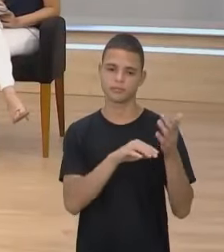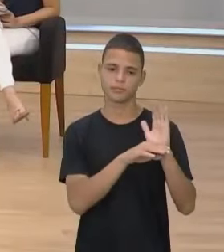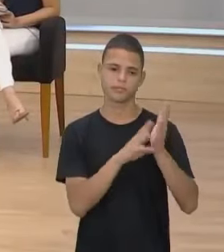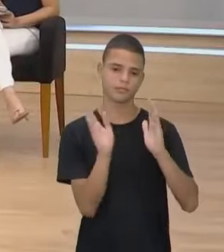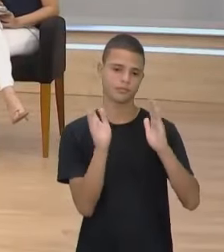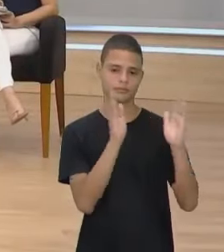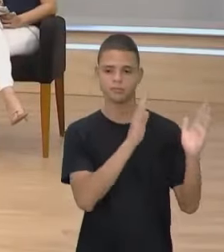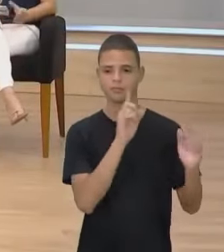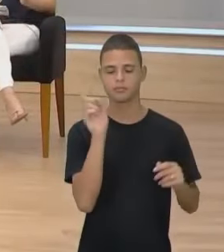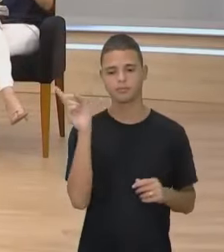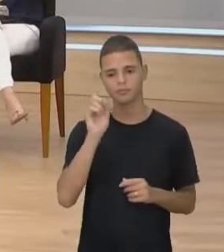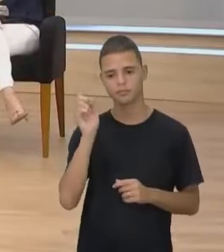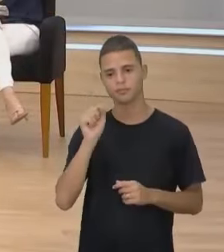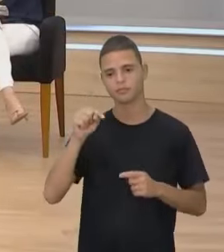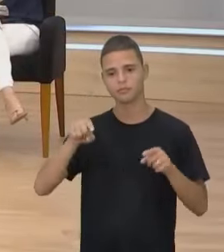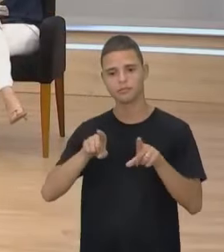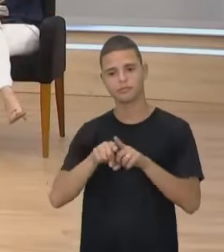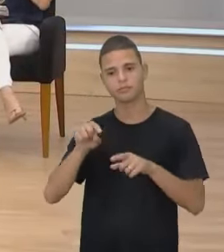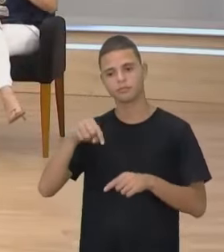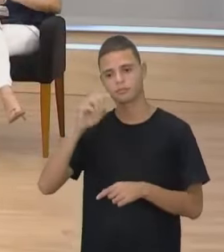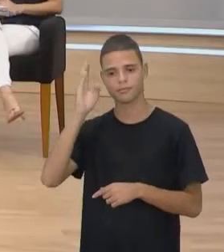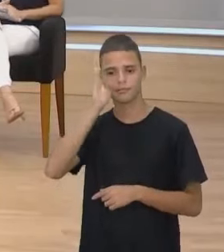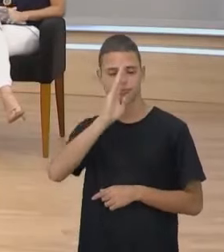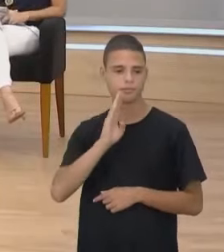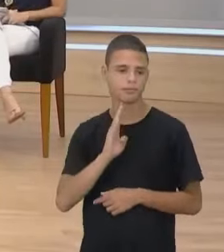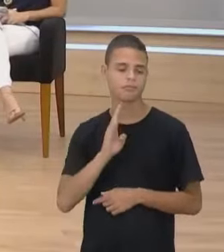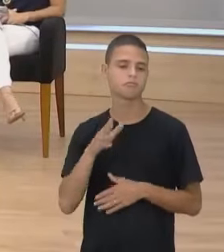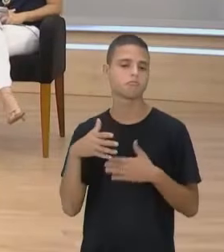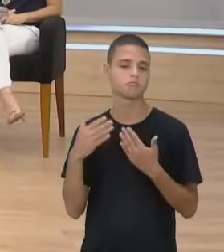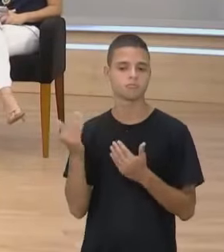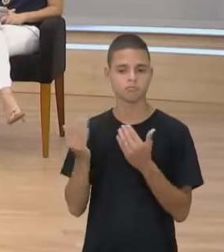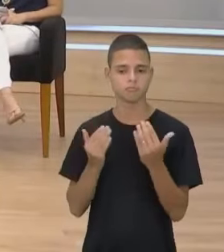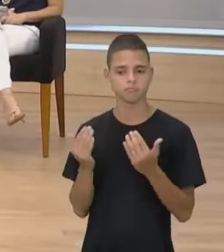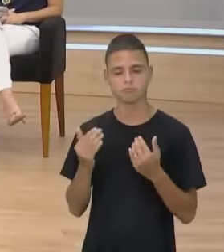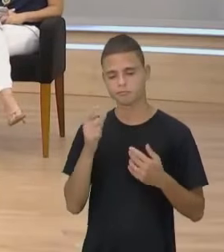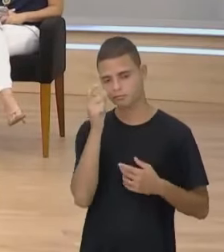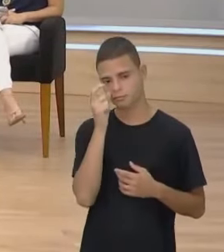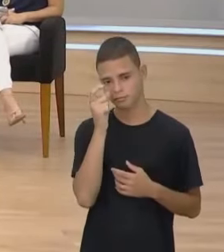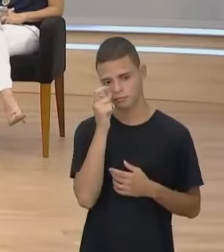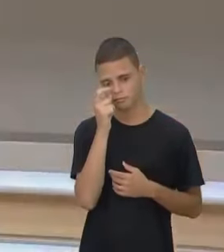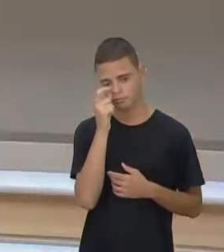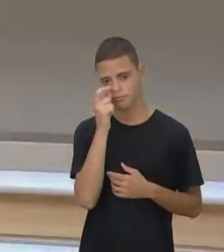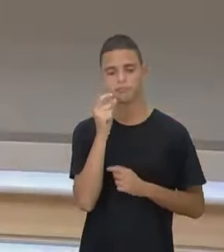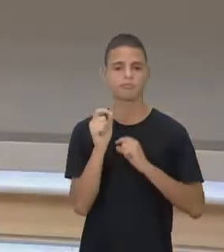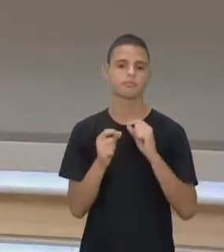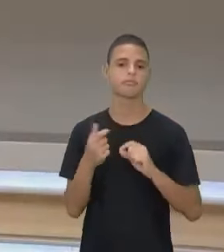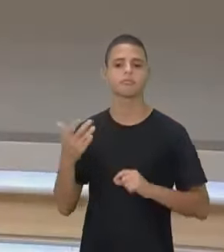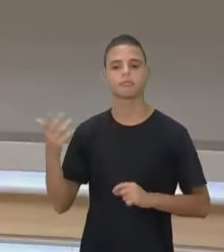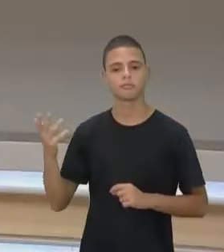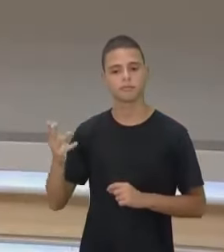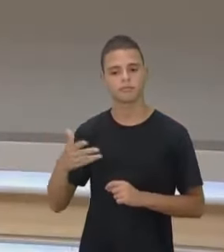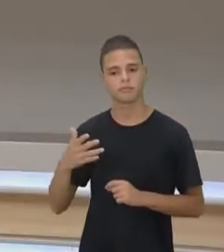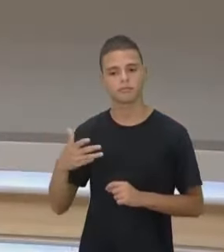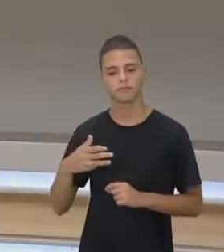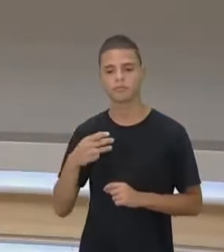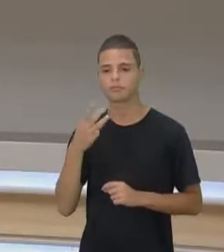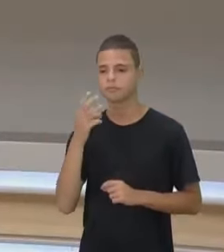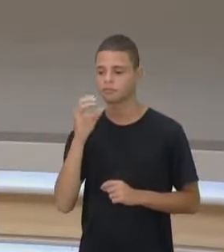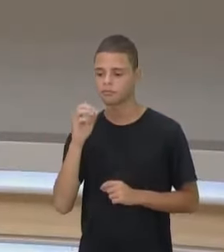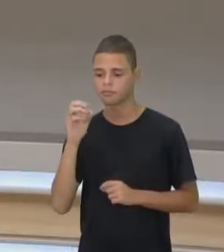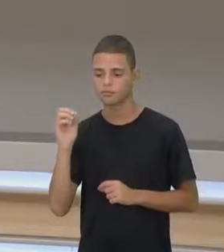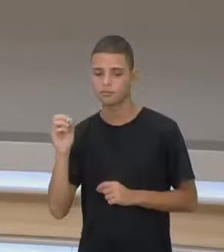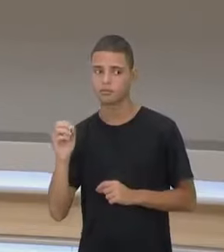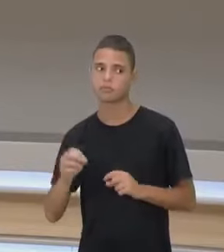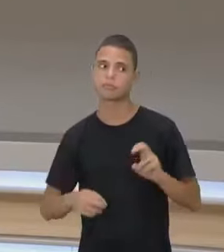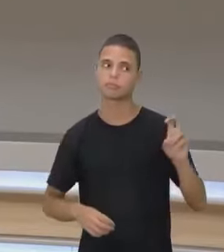Não é, não. Né? Tá, e aí, então, qual a comparação interessante? É a velocidade. Imaginem, de 300 para